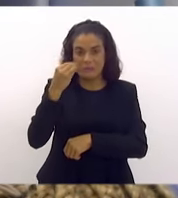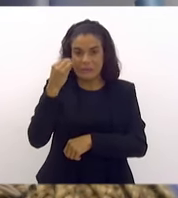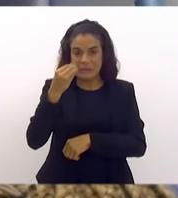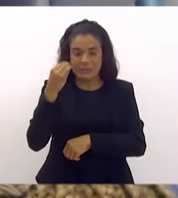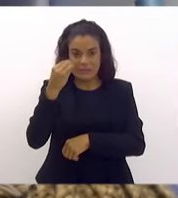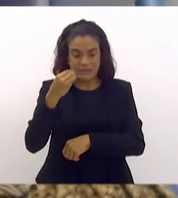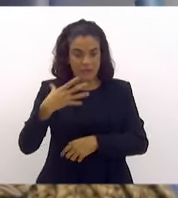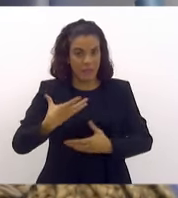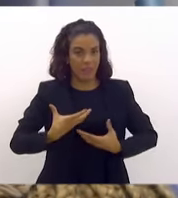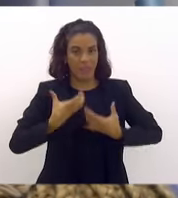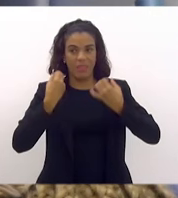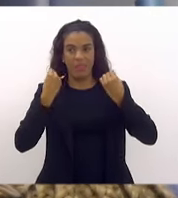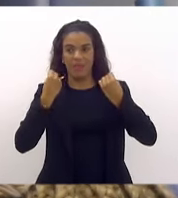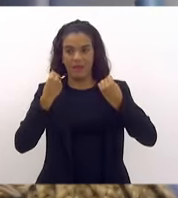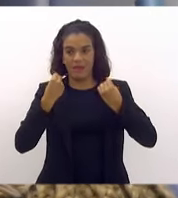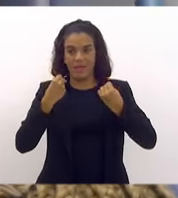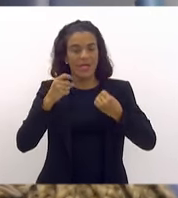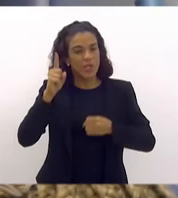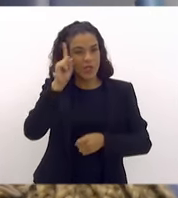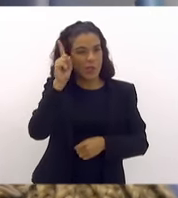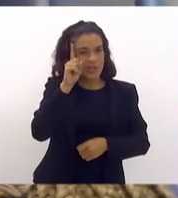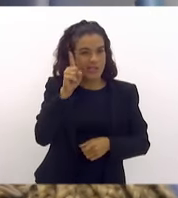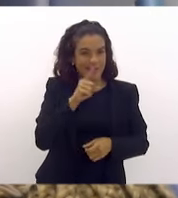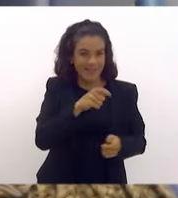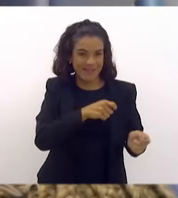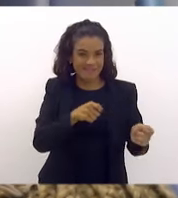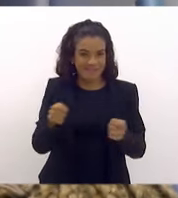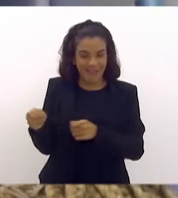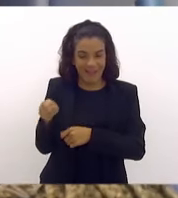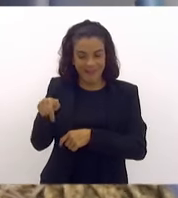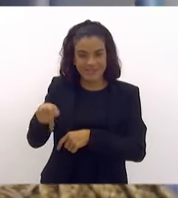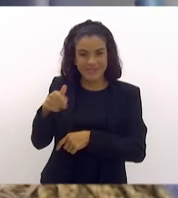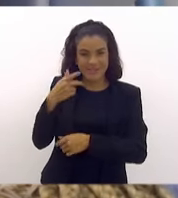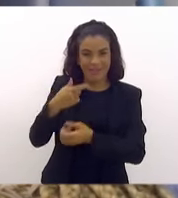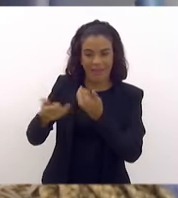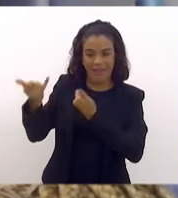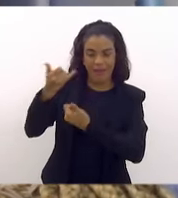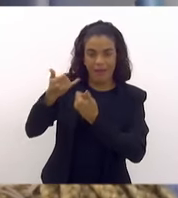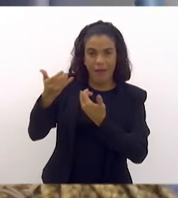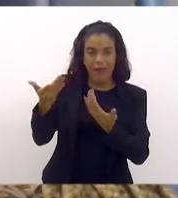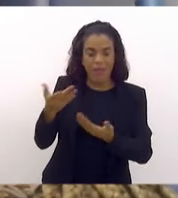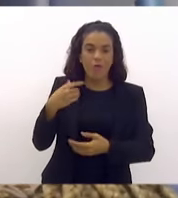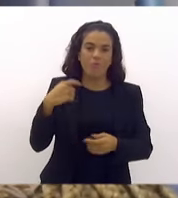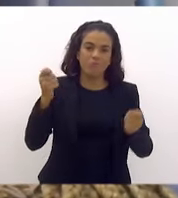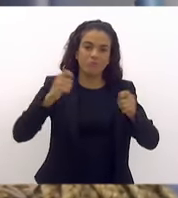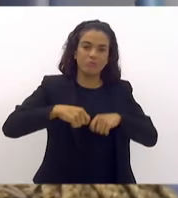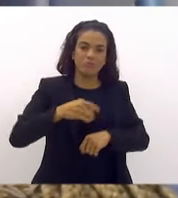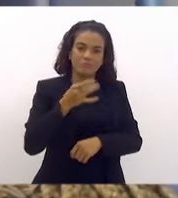aquilo que a gente tá ouvindo aqui todos os dias eu pude presenciar então